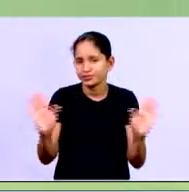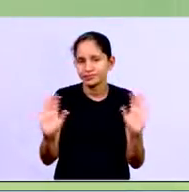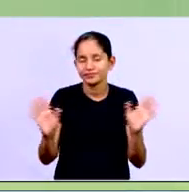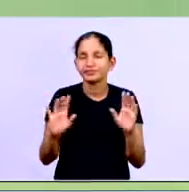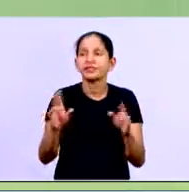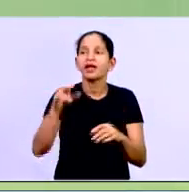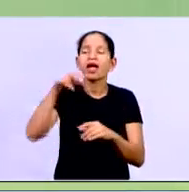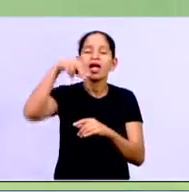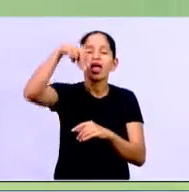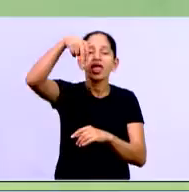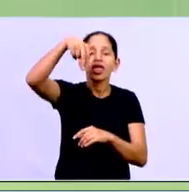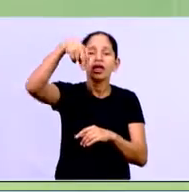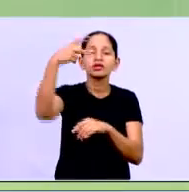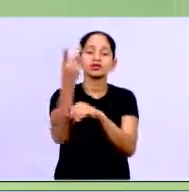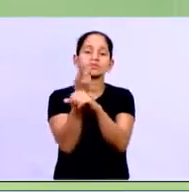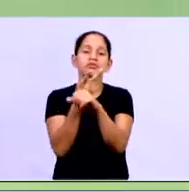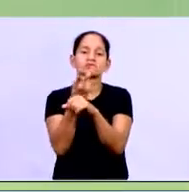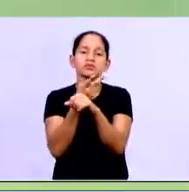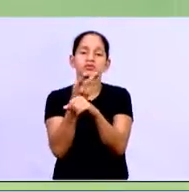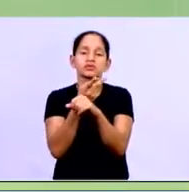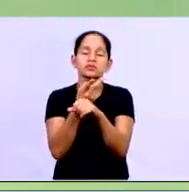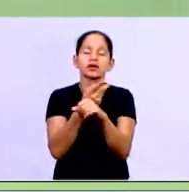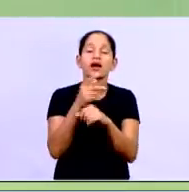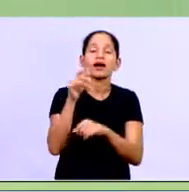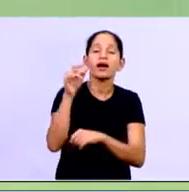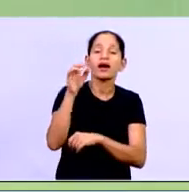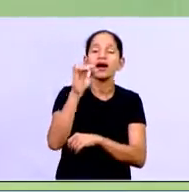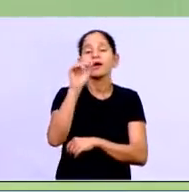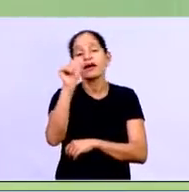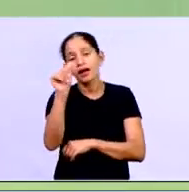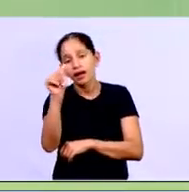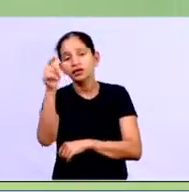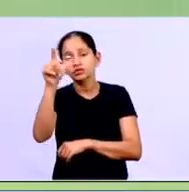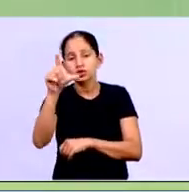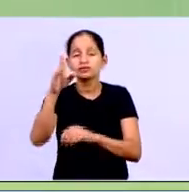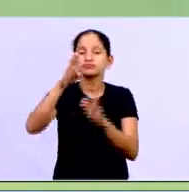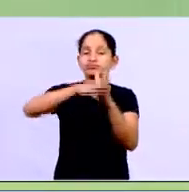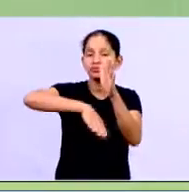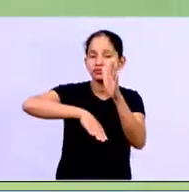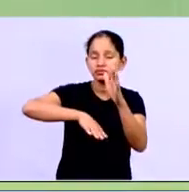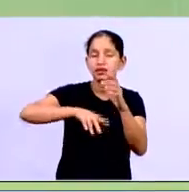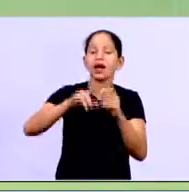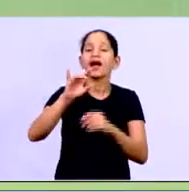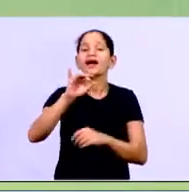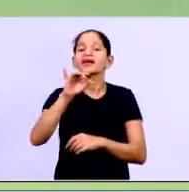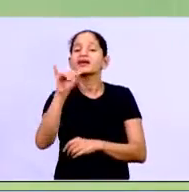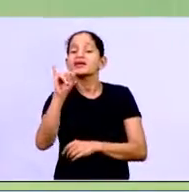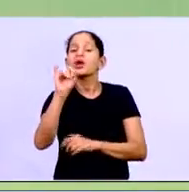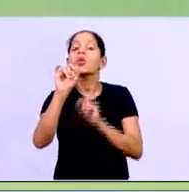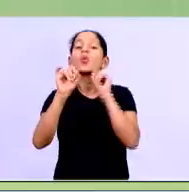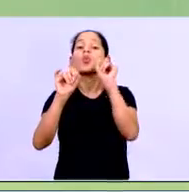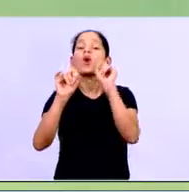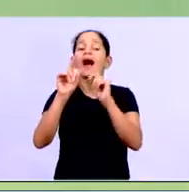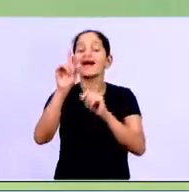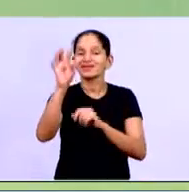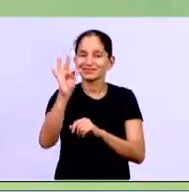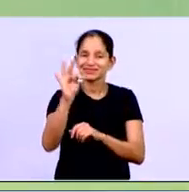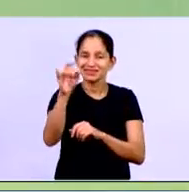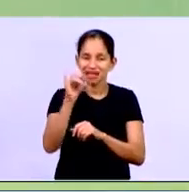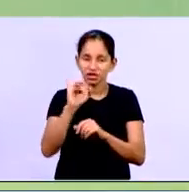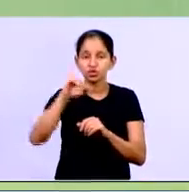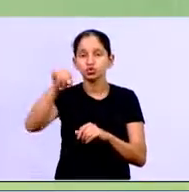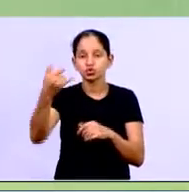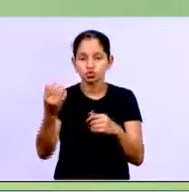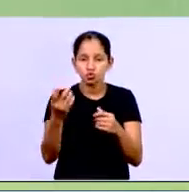a prestação que eu estou procurando. O A, novamente, é a amortização. E o I é a taxa. Ok? Então, só